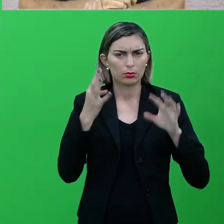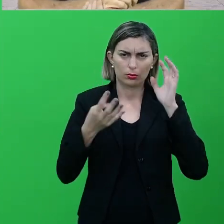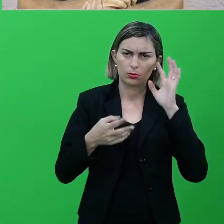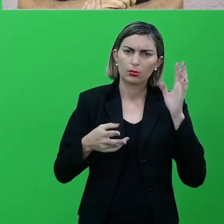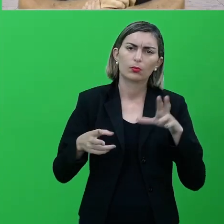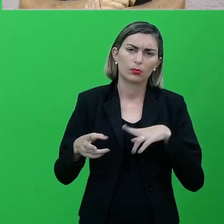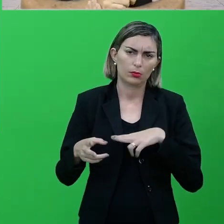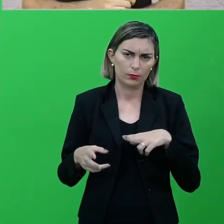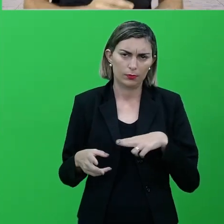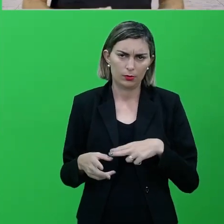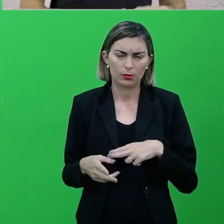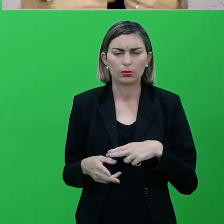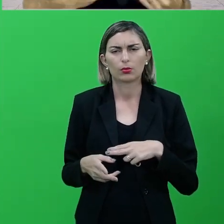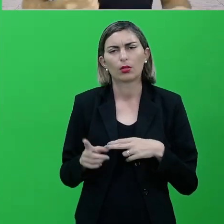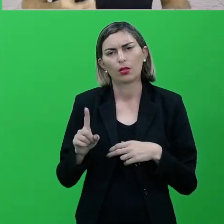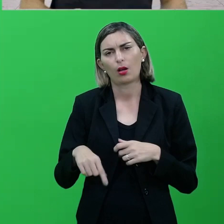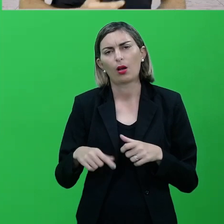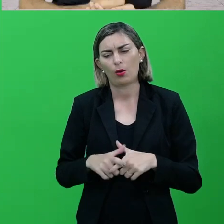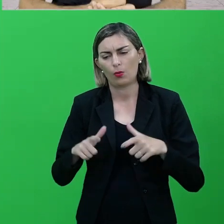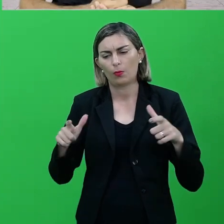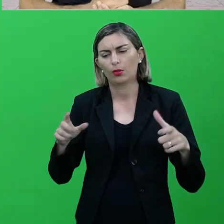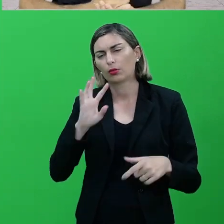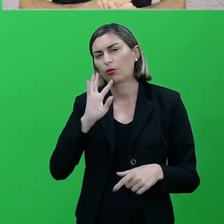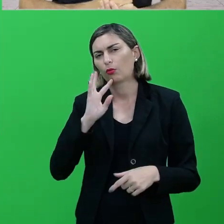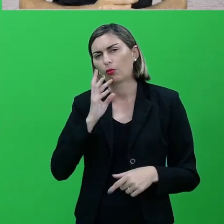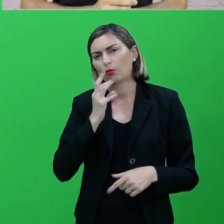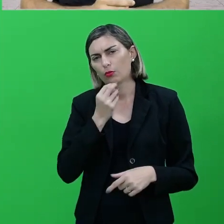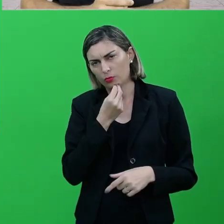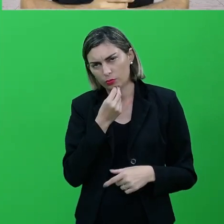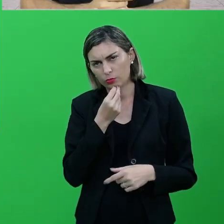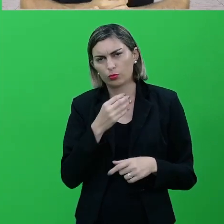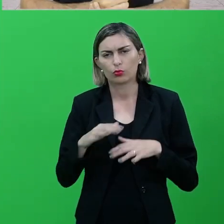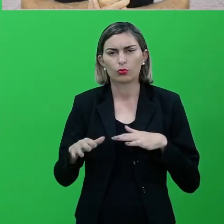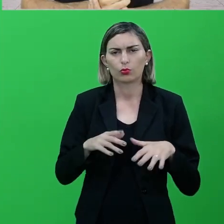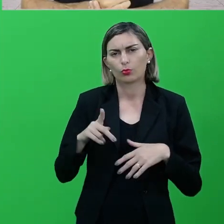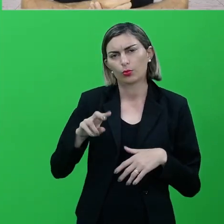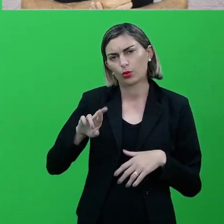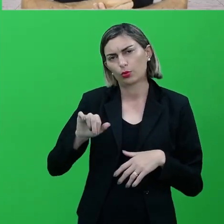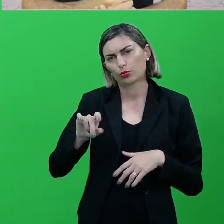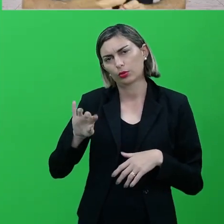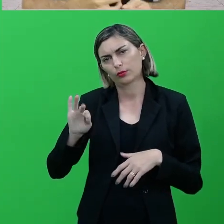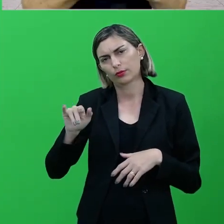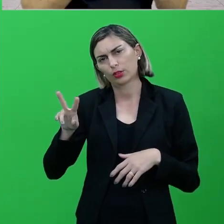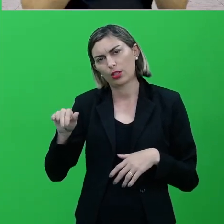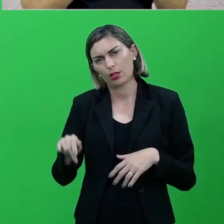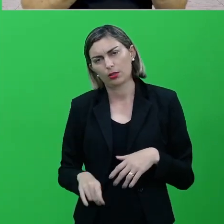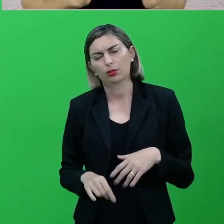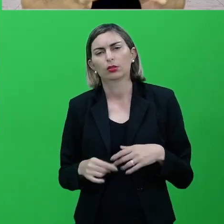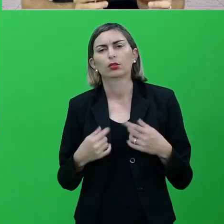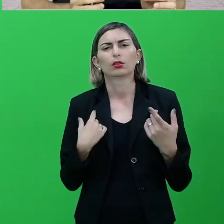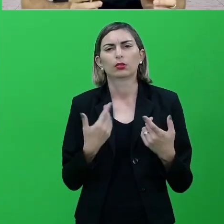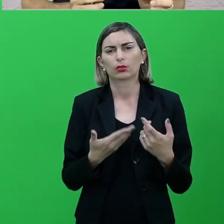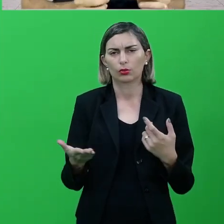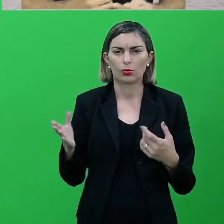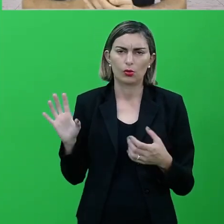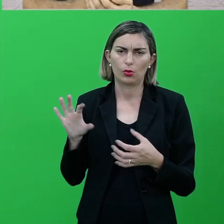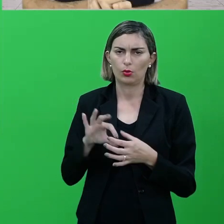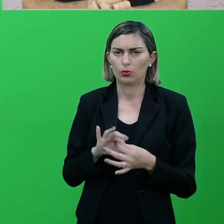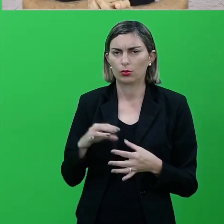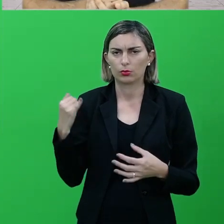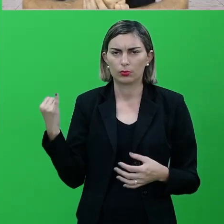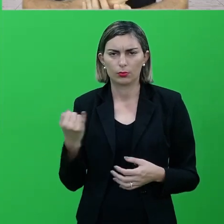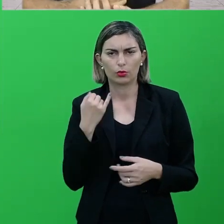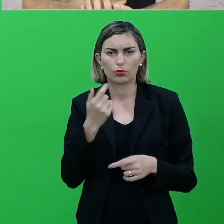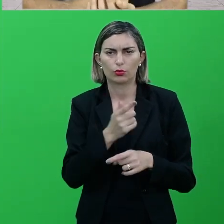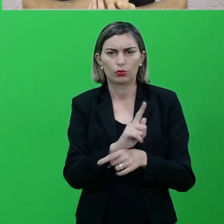privado, né, que é aumentar o crescimento da produtividade. E nesse contexto é importante que os